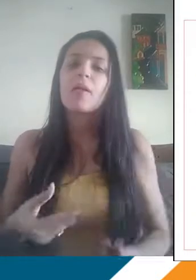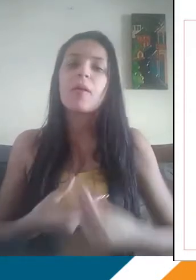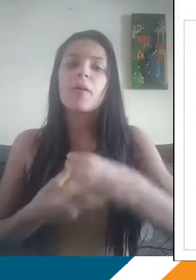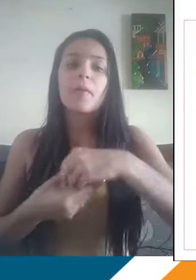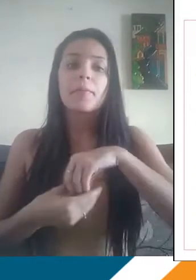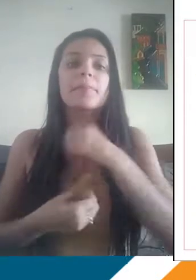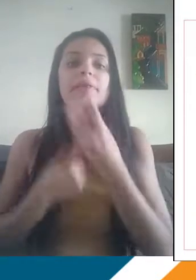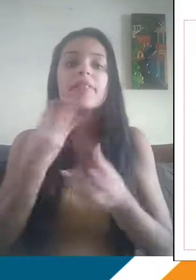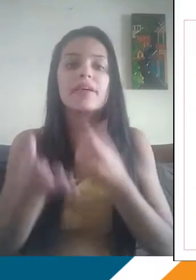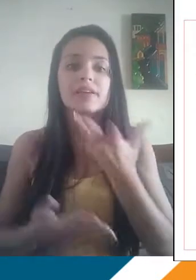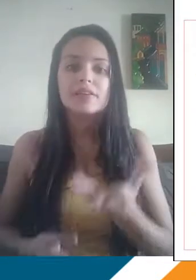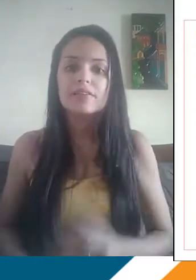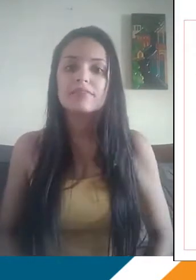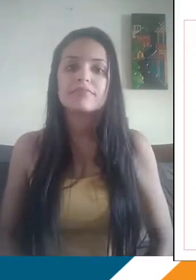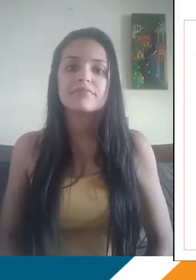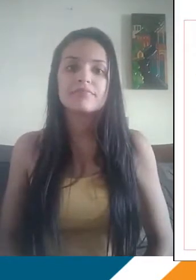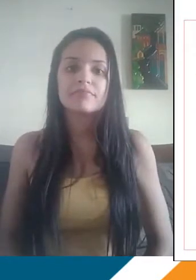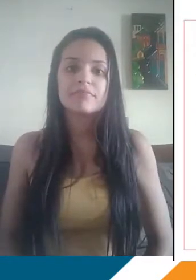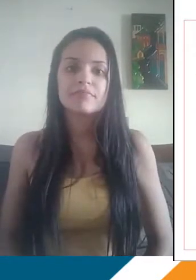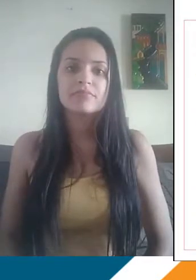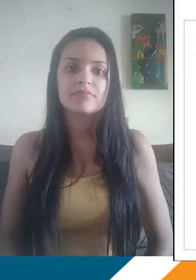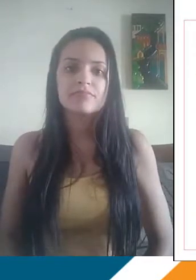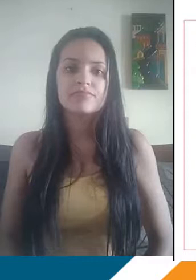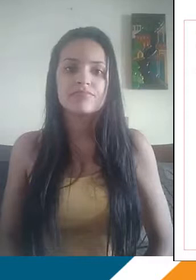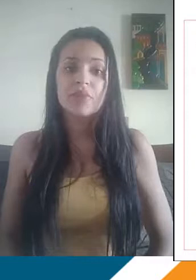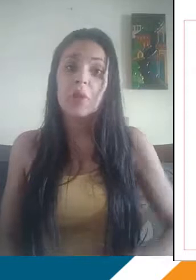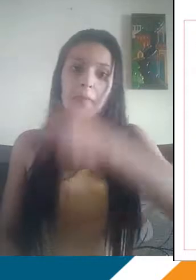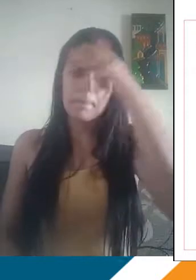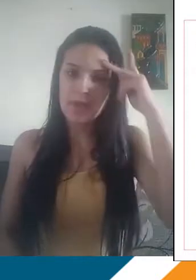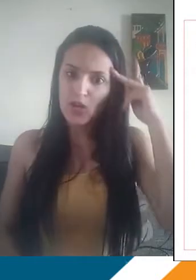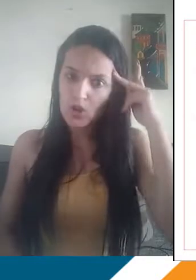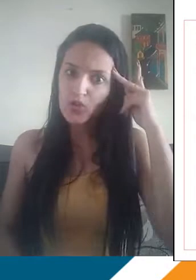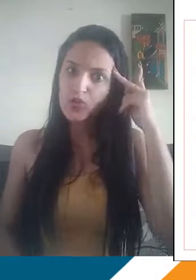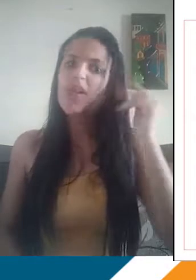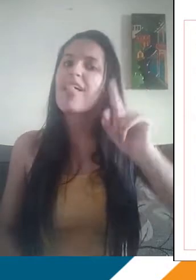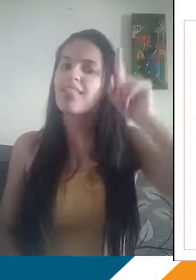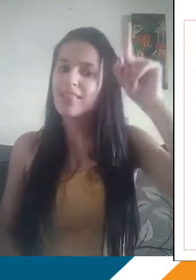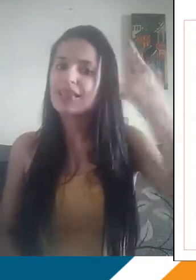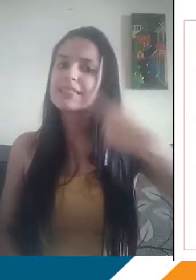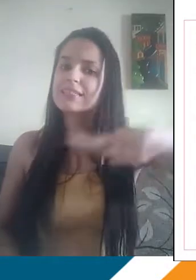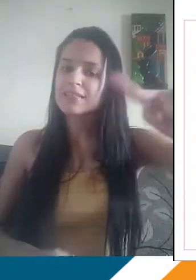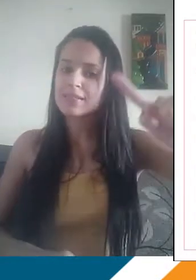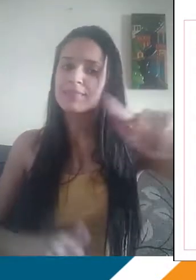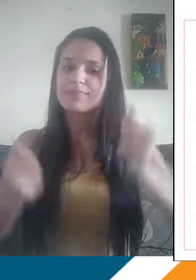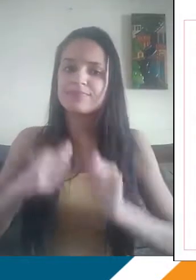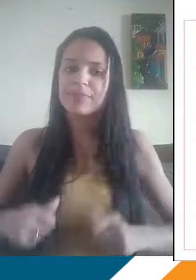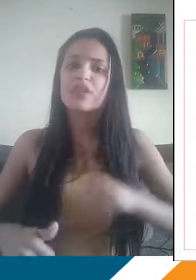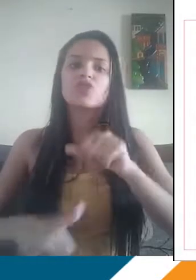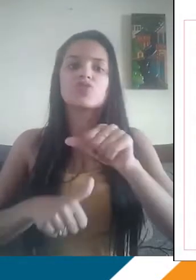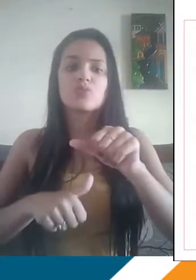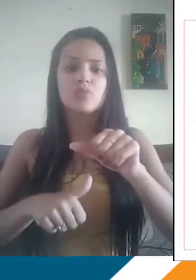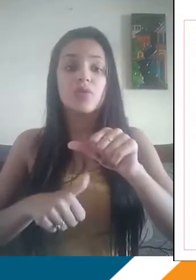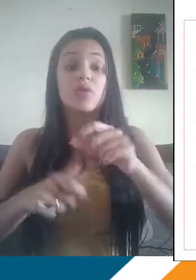foi intensamente criticada pelos artistas que participaram da Semana de Arte Moderna. Outra coisa que